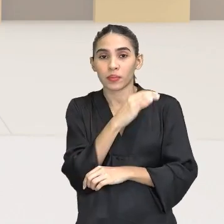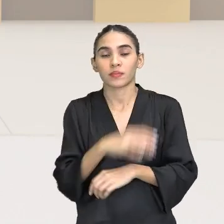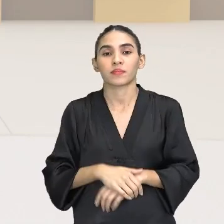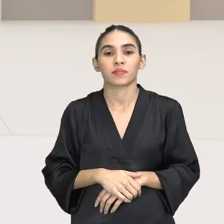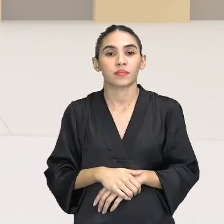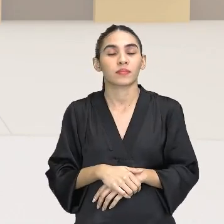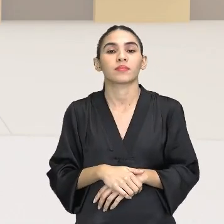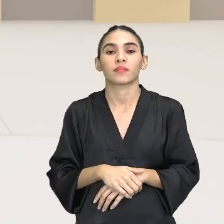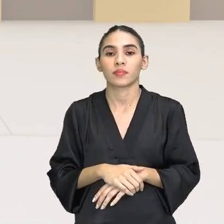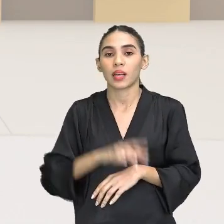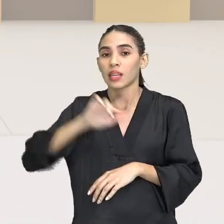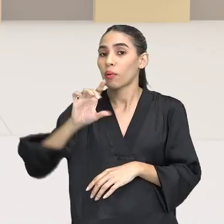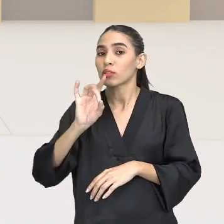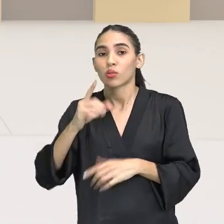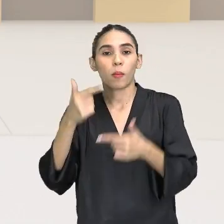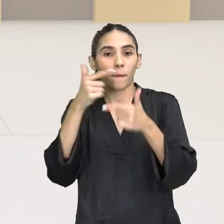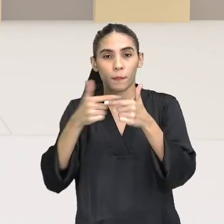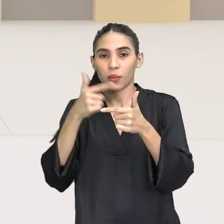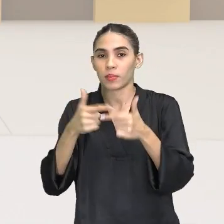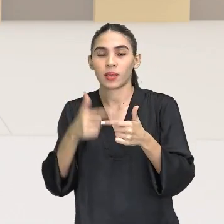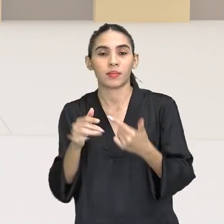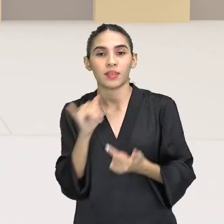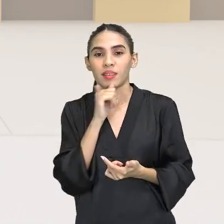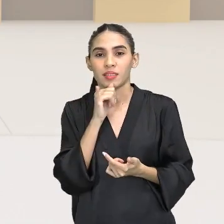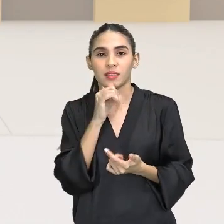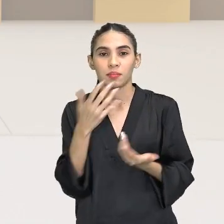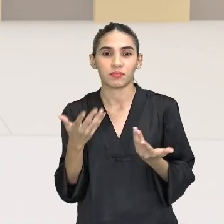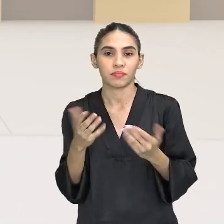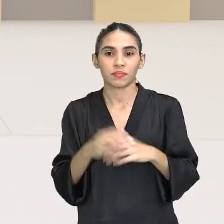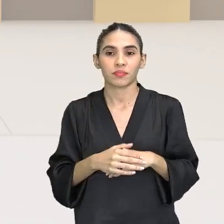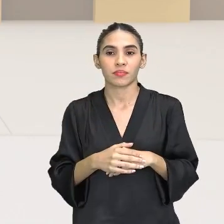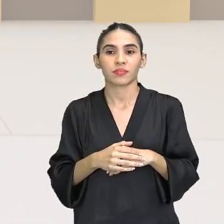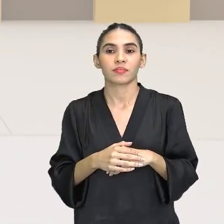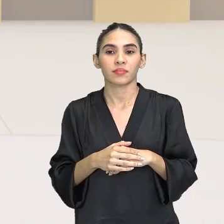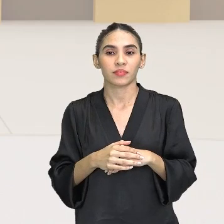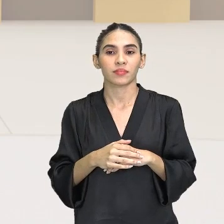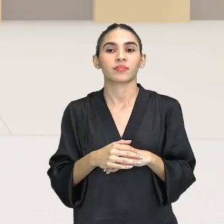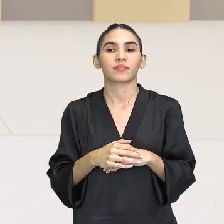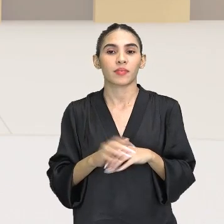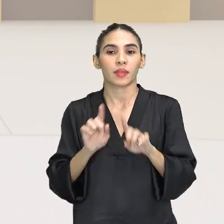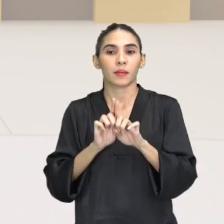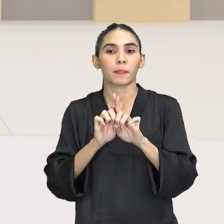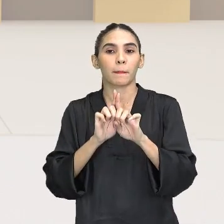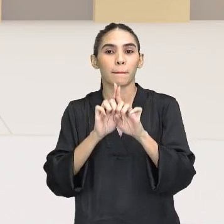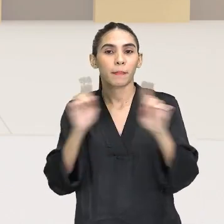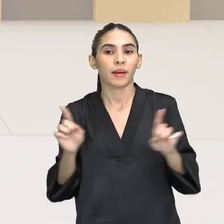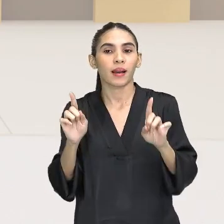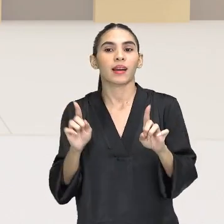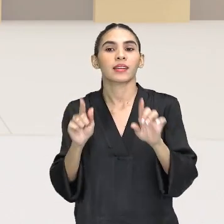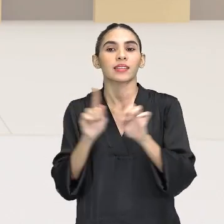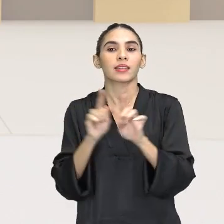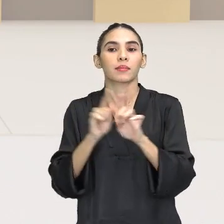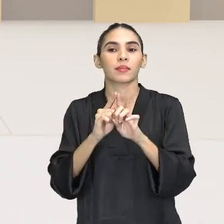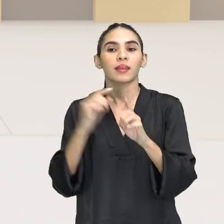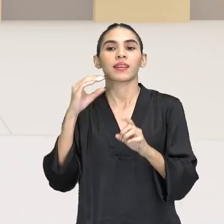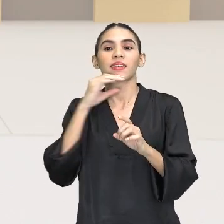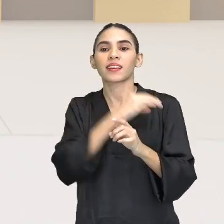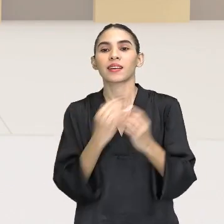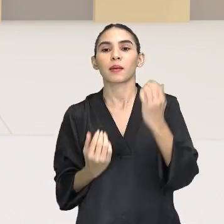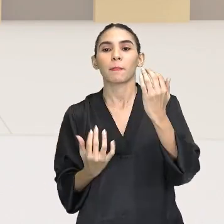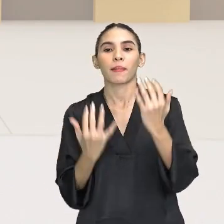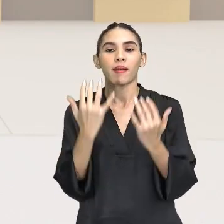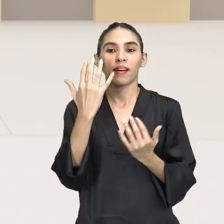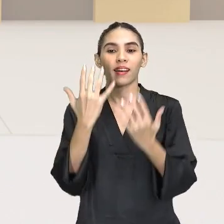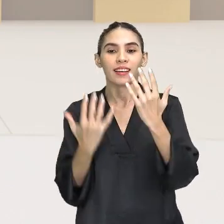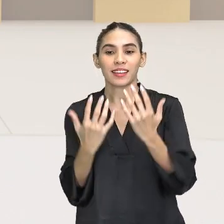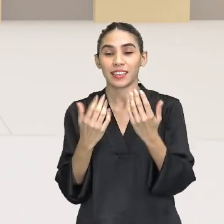efeito estufa ele não é exatamente um problema, não é algo perigoso, mas o aquecimento global, em virtude dessa situação que o